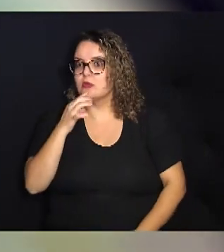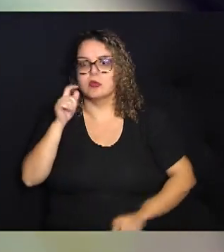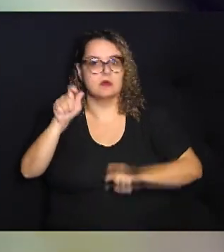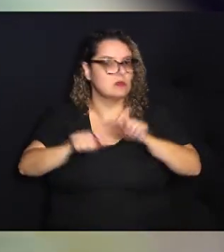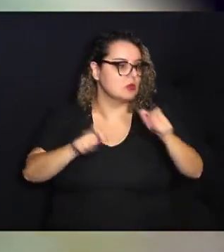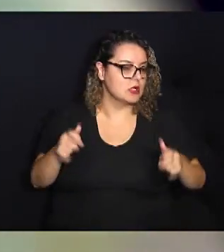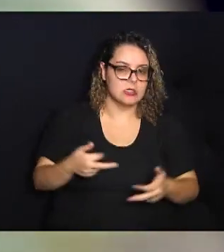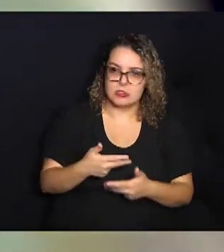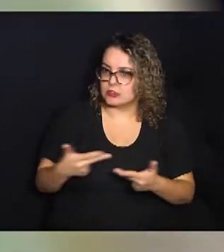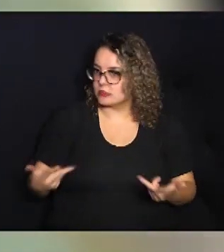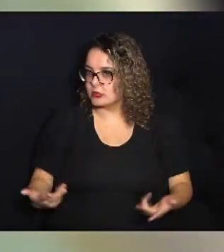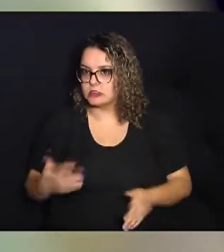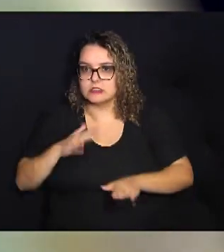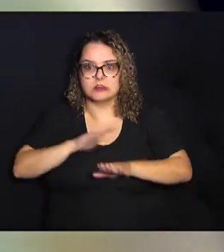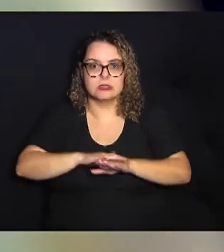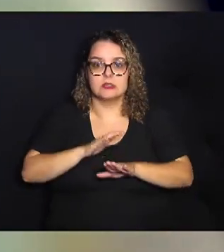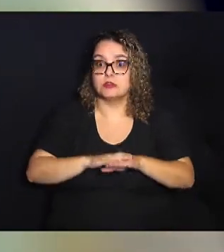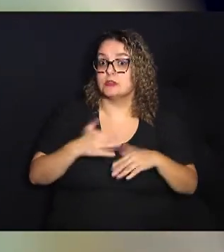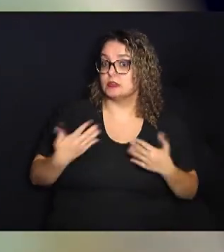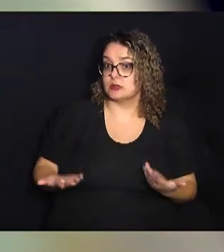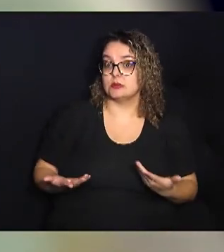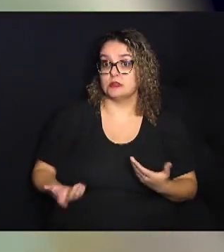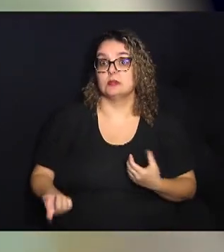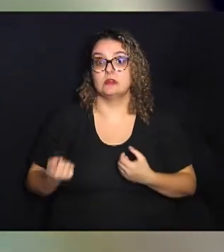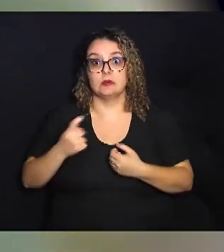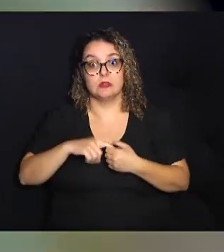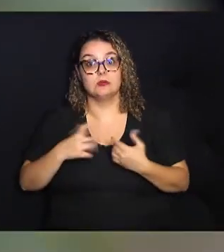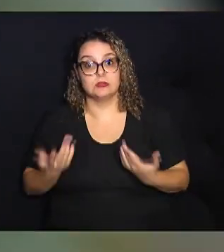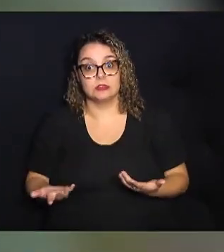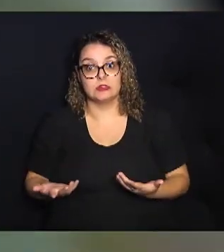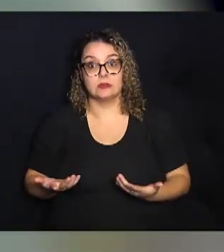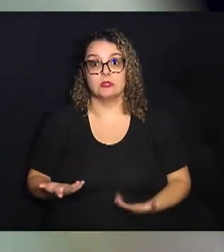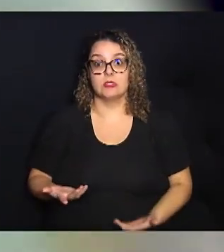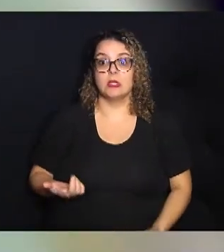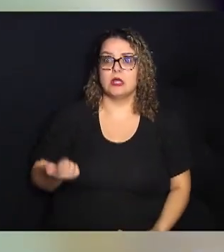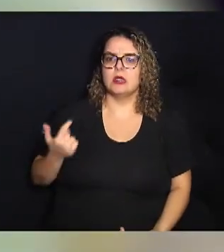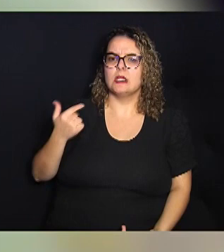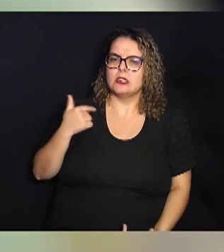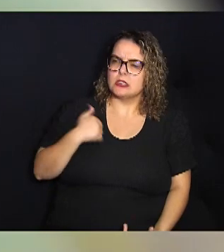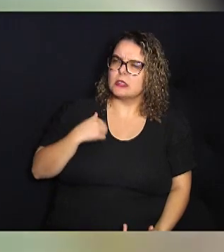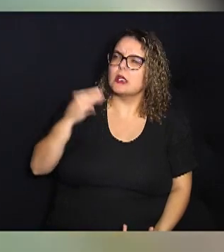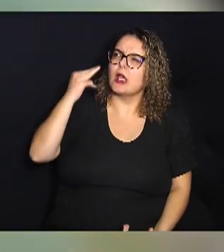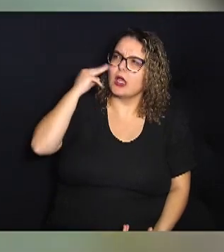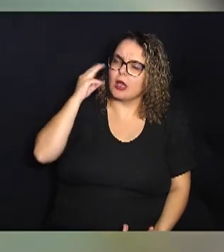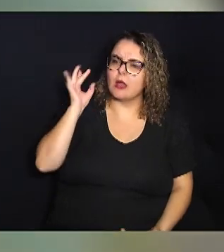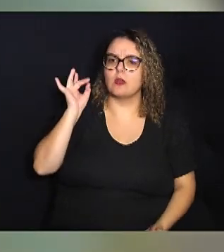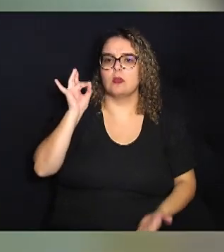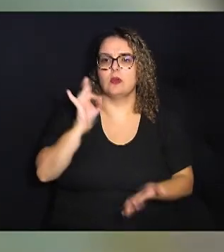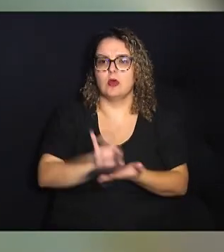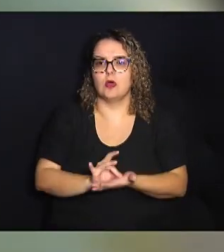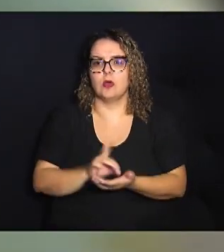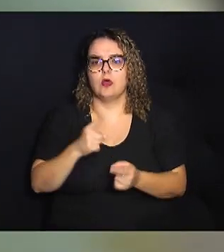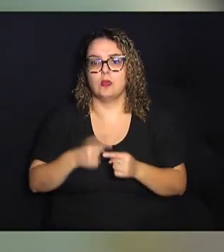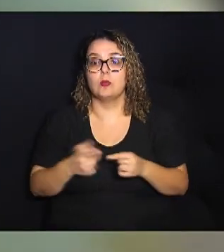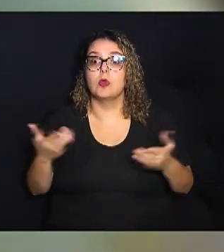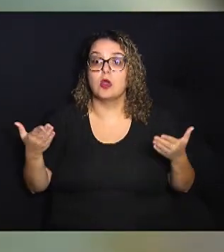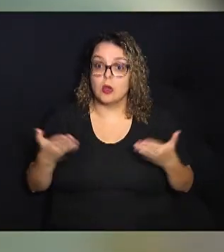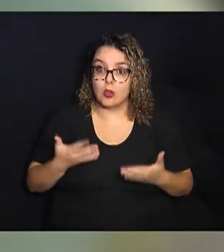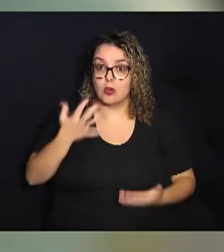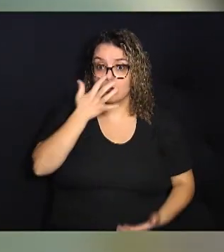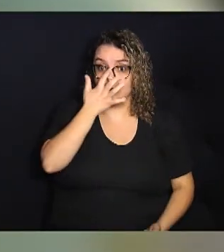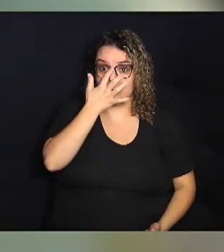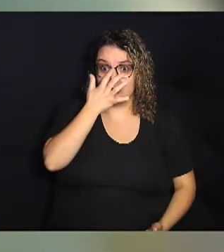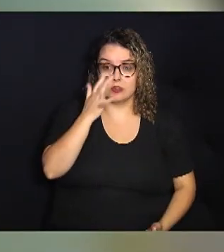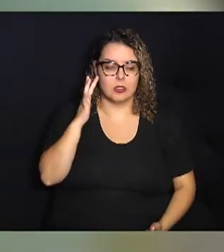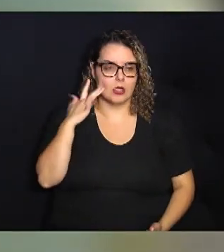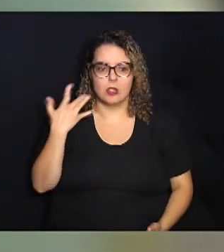e atividades e vai voltando. E aí vem as memórias mesmo, porque hoje em dia eu não